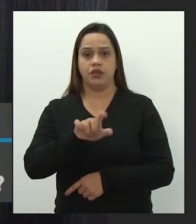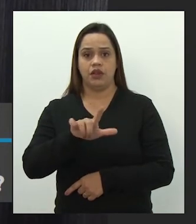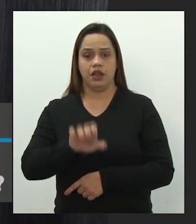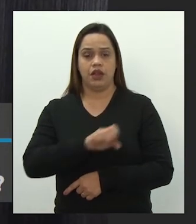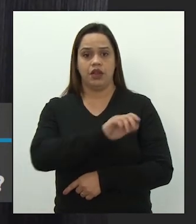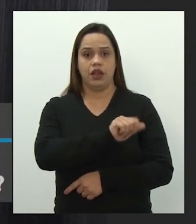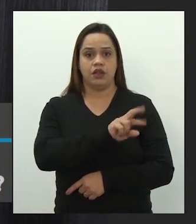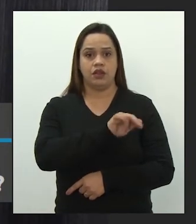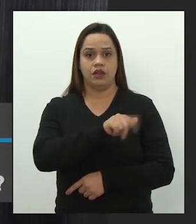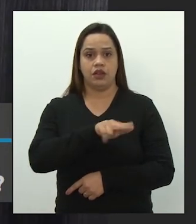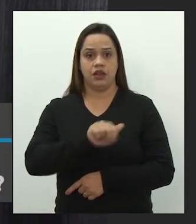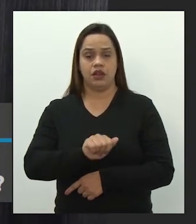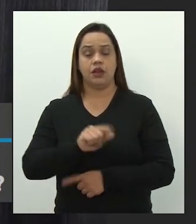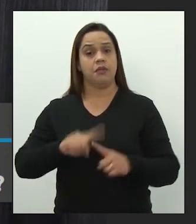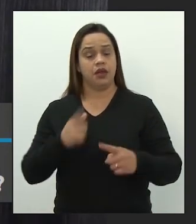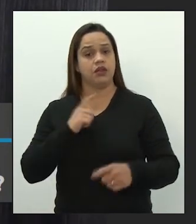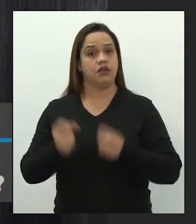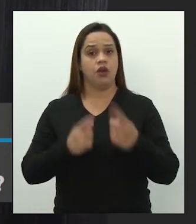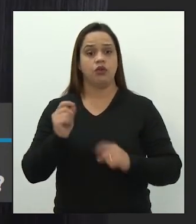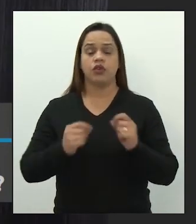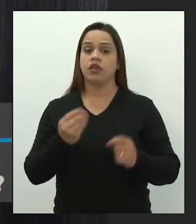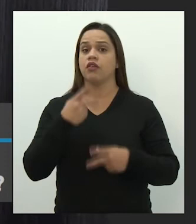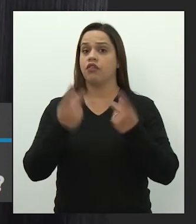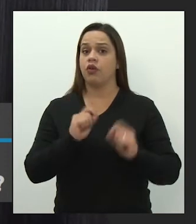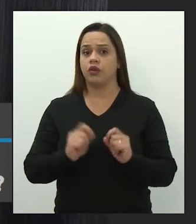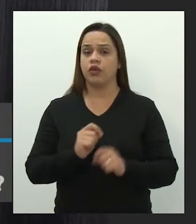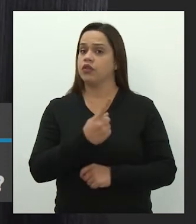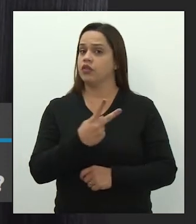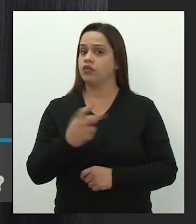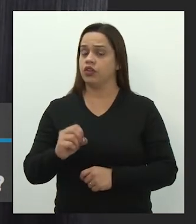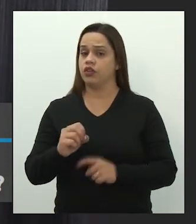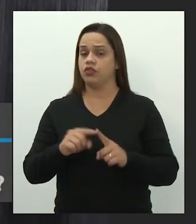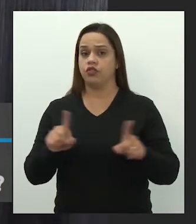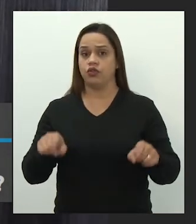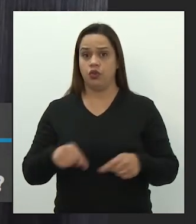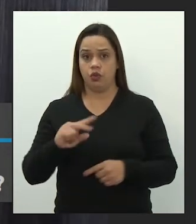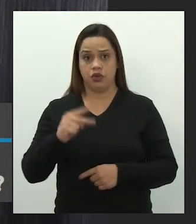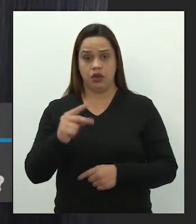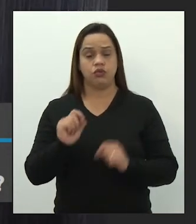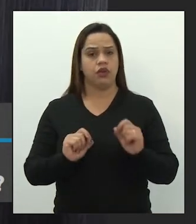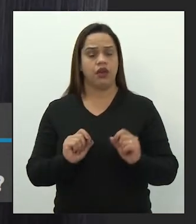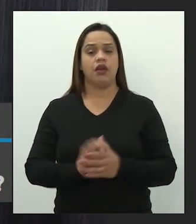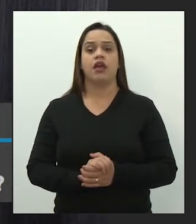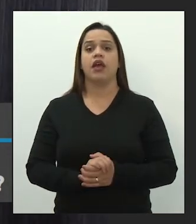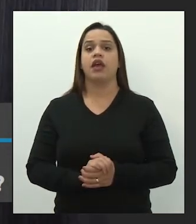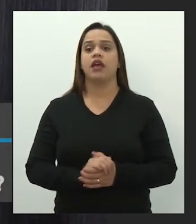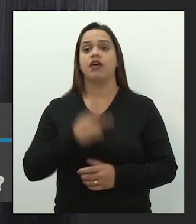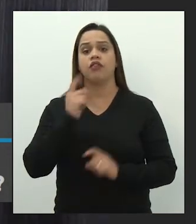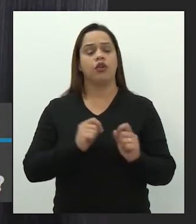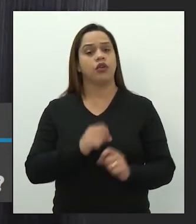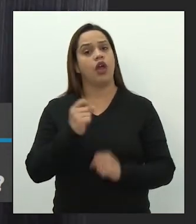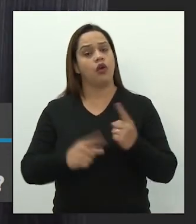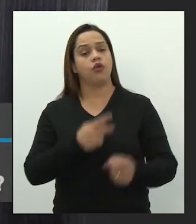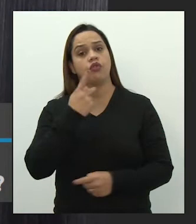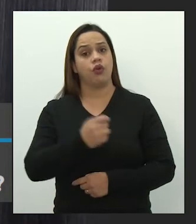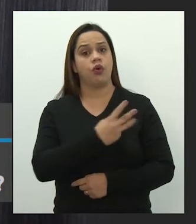professora Adriana, mas teve alguns também que falaram que é 120 metros quadrados, e teve alguns professores que falaram que era 42